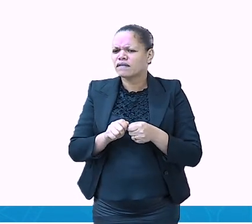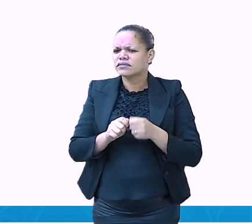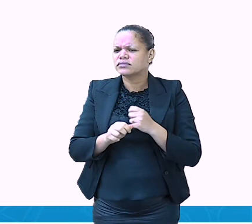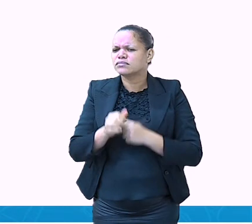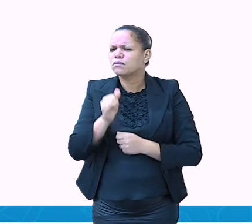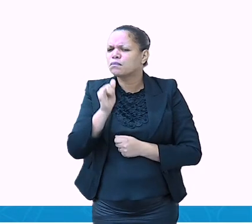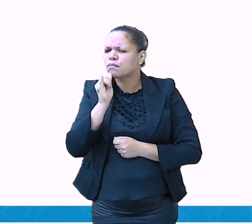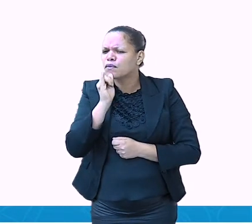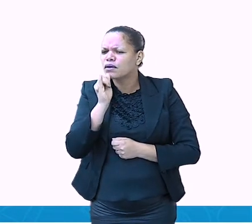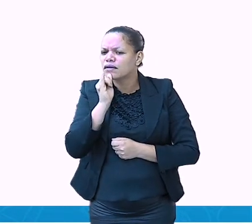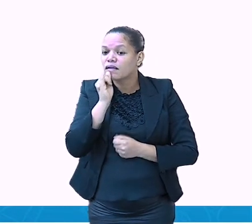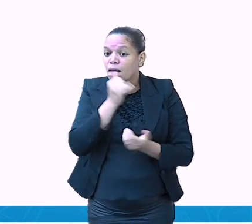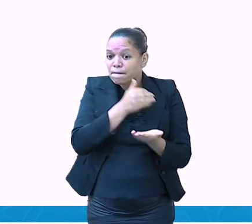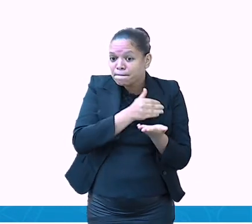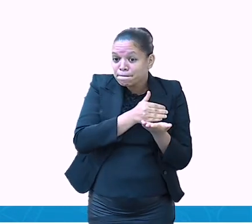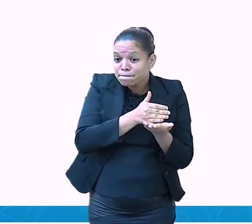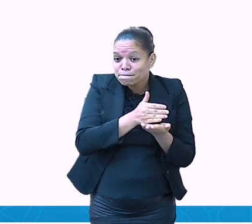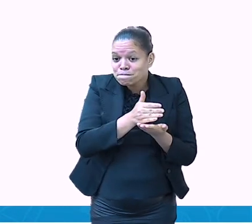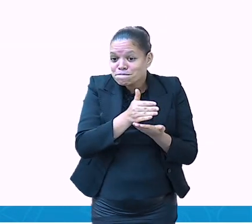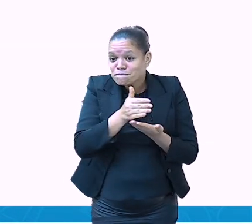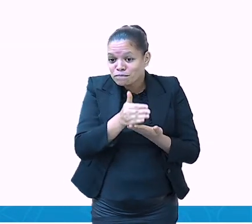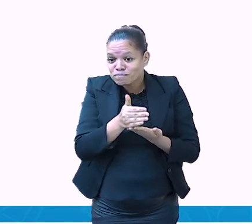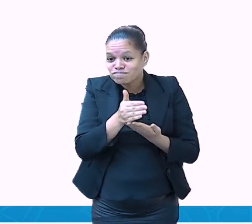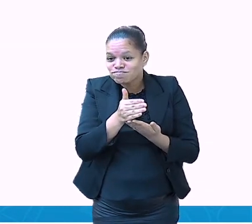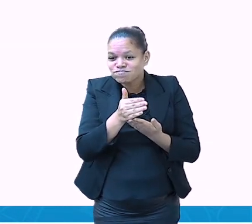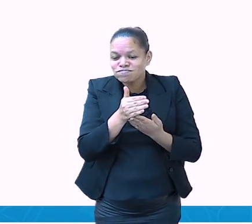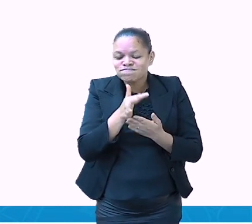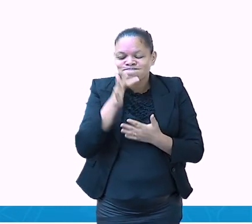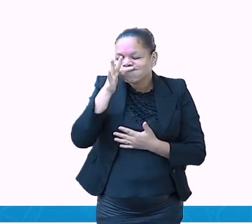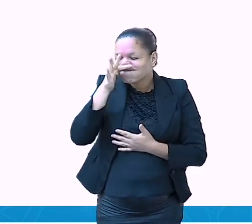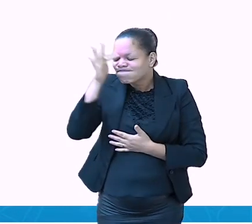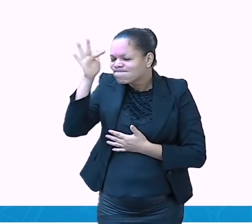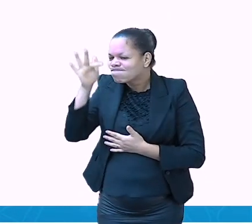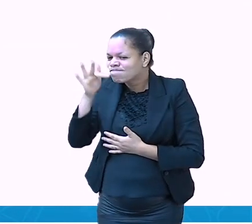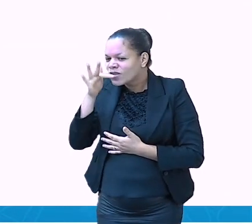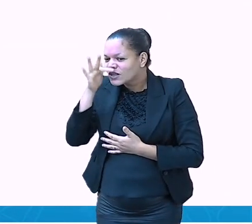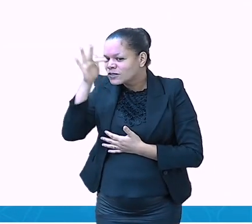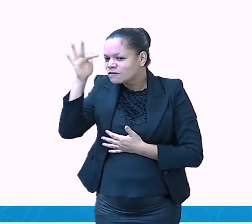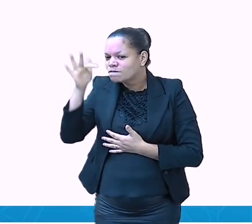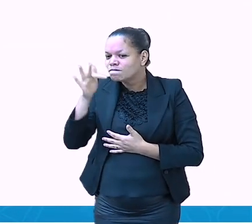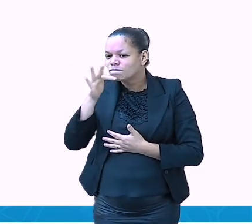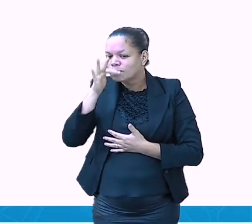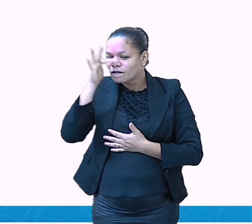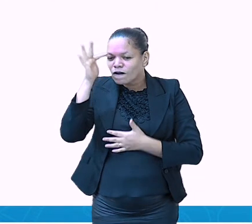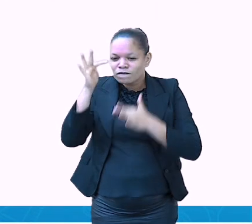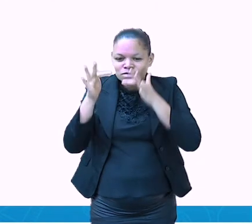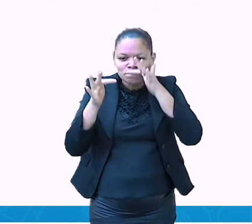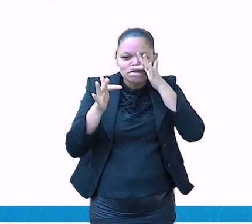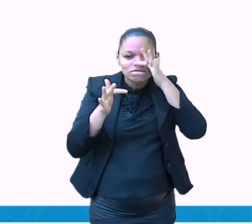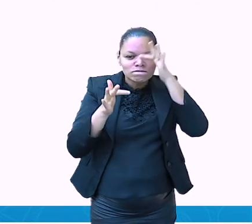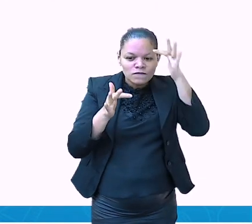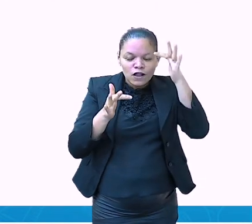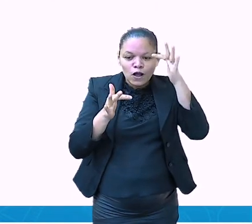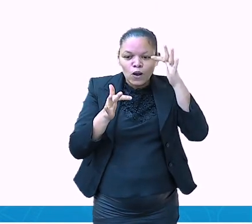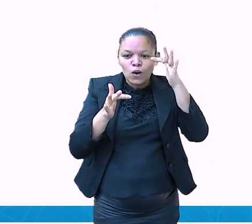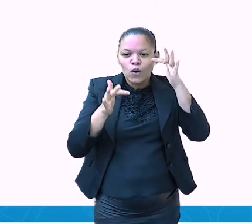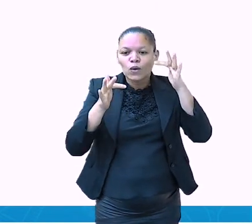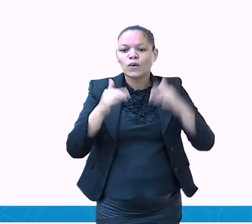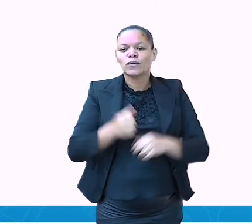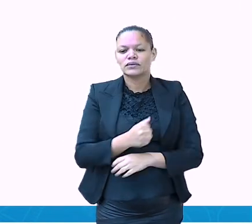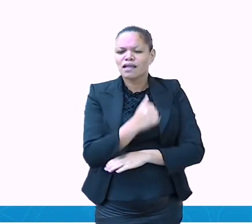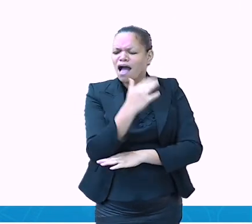da reprodução das plantas, das flores, gerando assim frutos. Então as